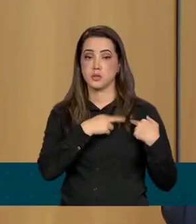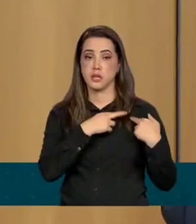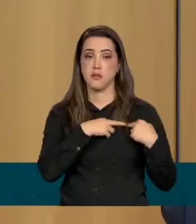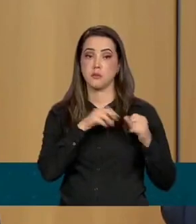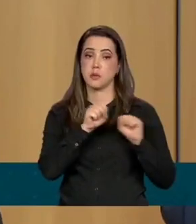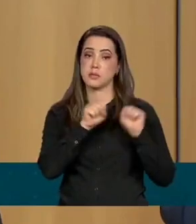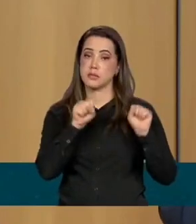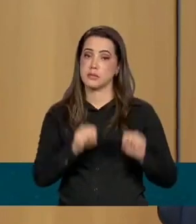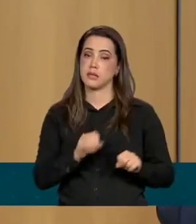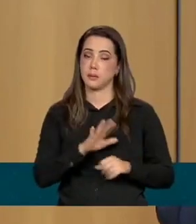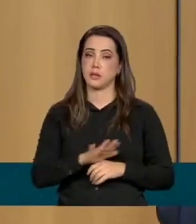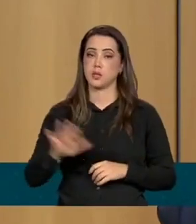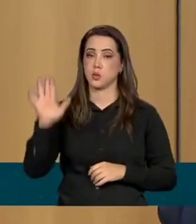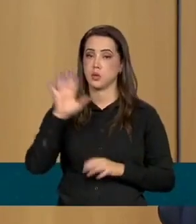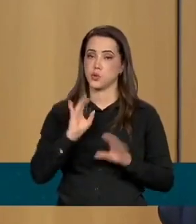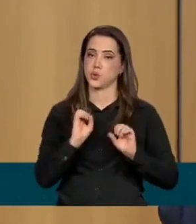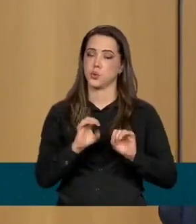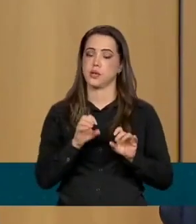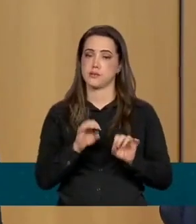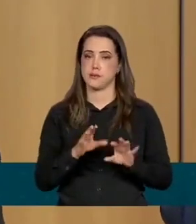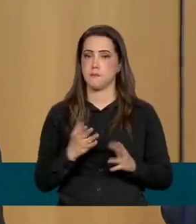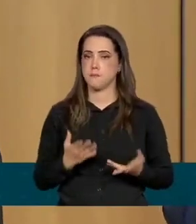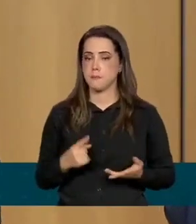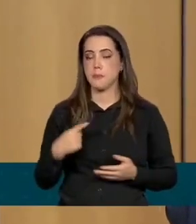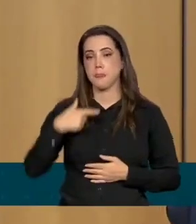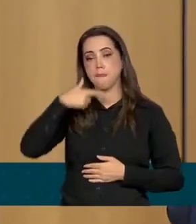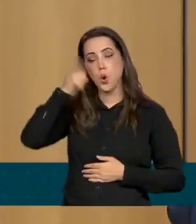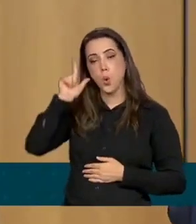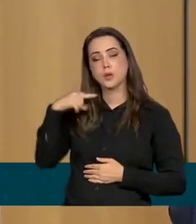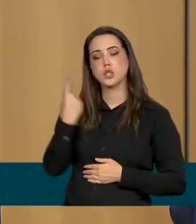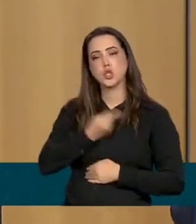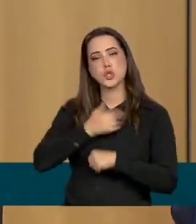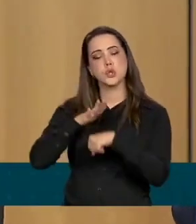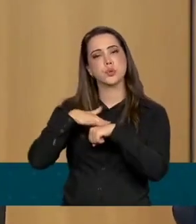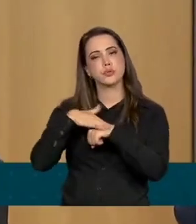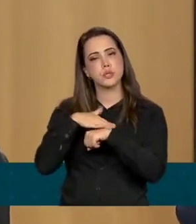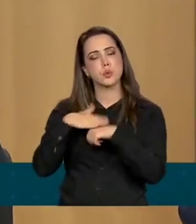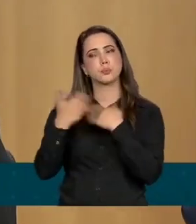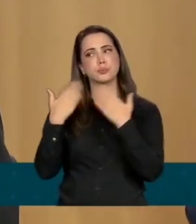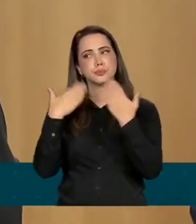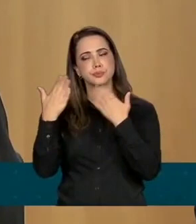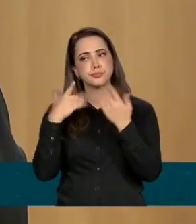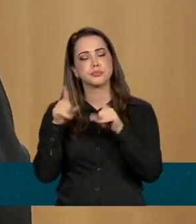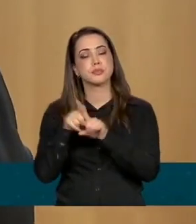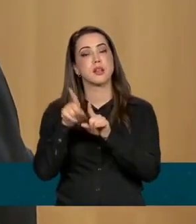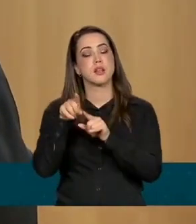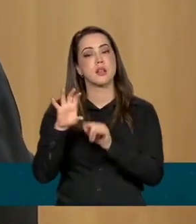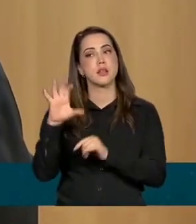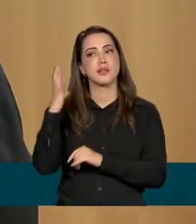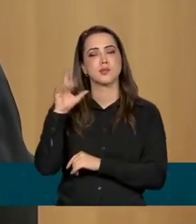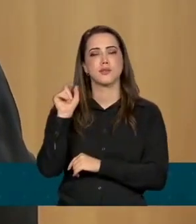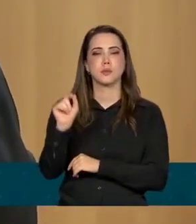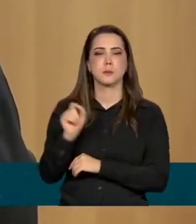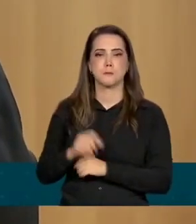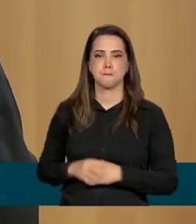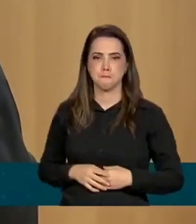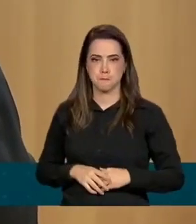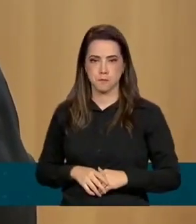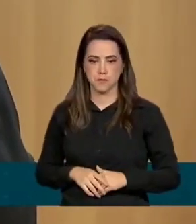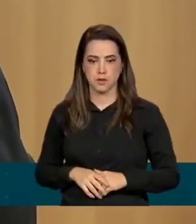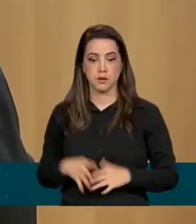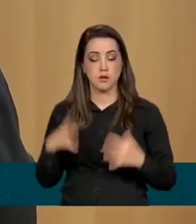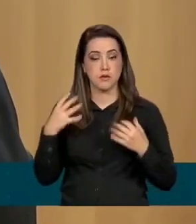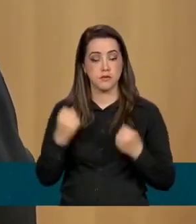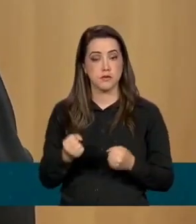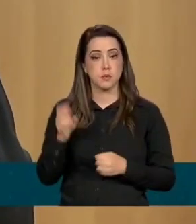Educação. Ontem, nós conversamos, trocamos ideias e resolvemos que, a princípio,